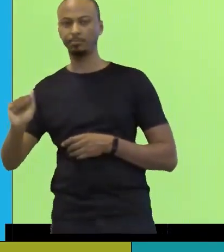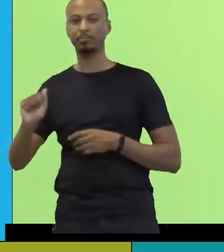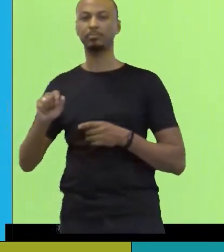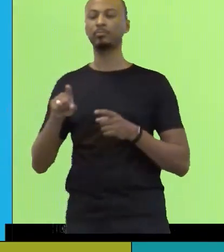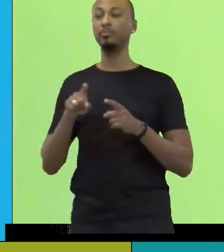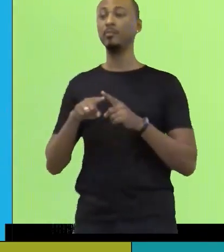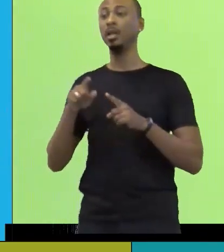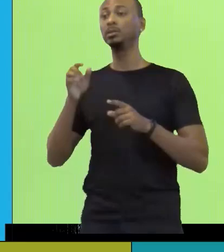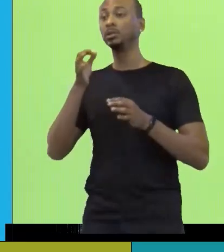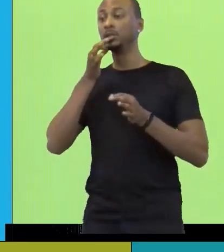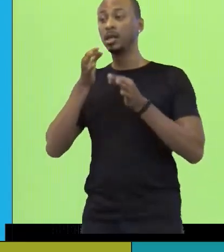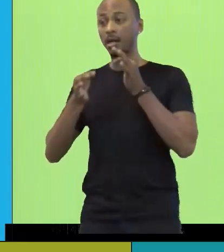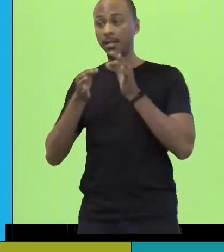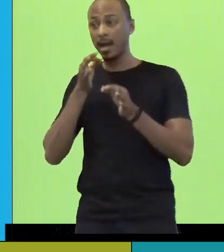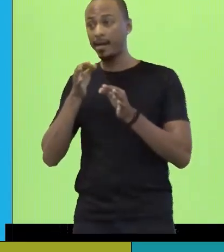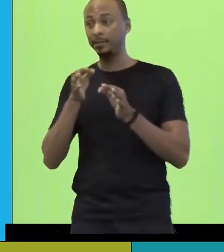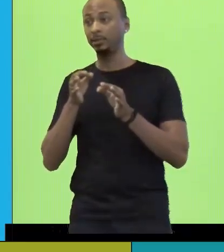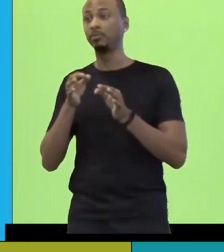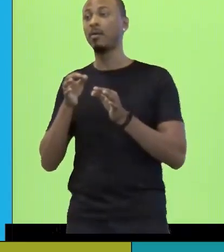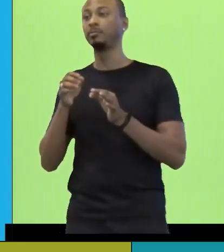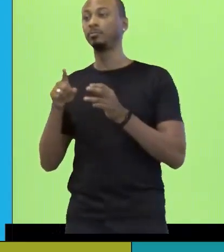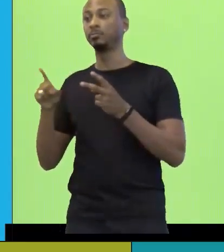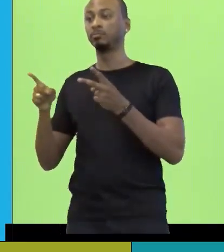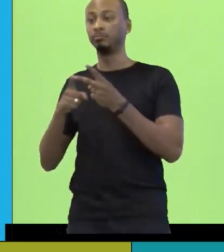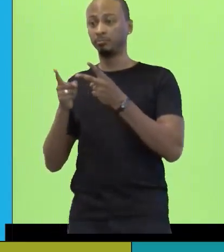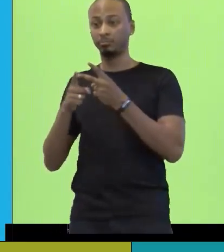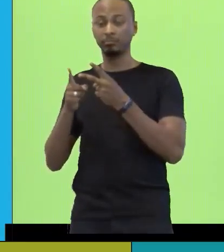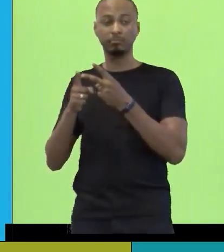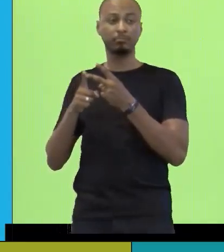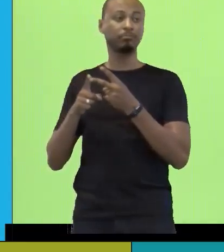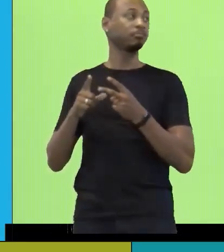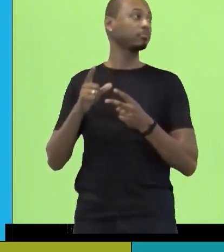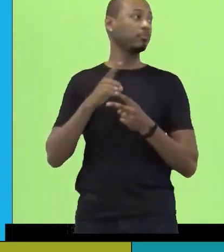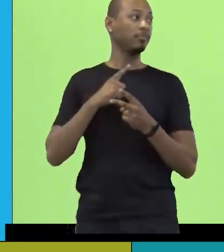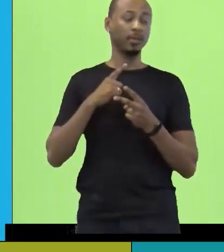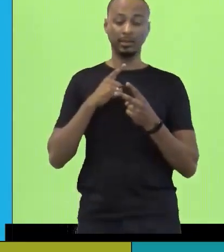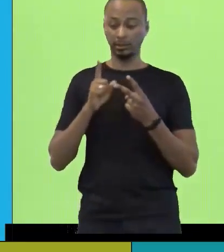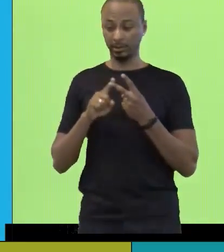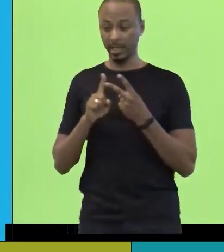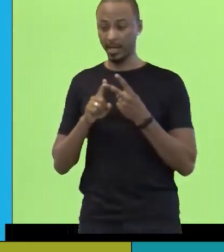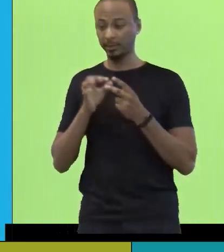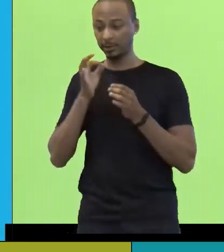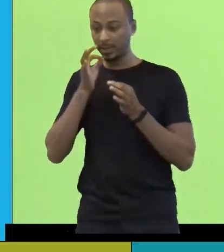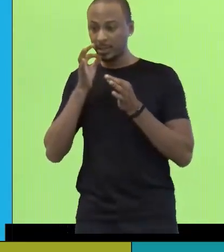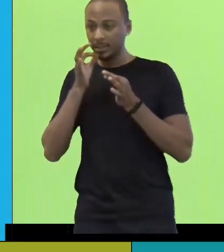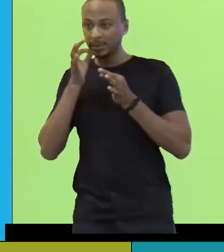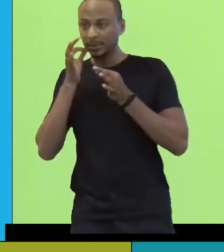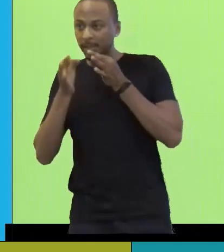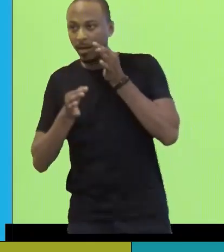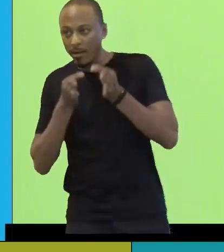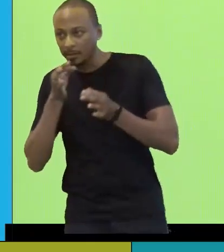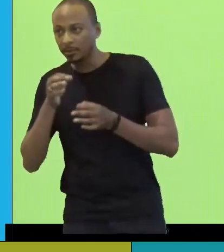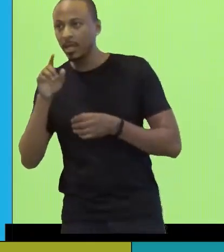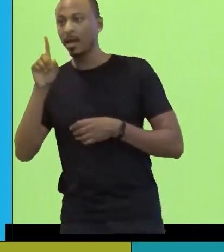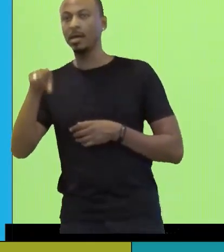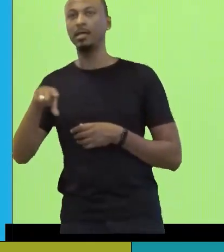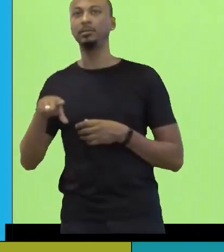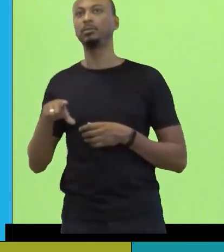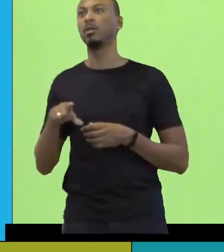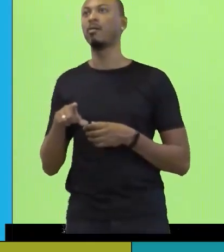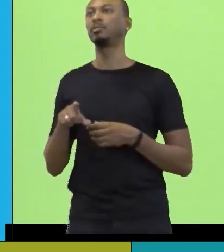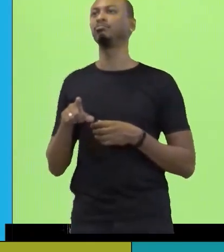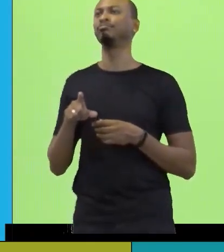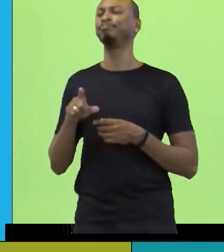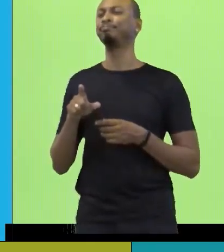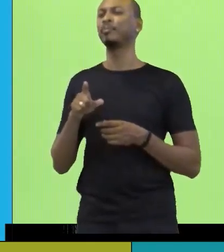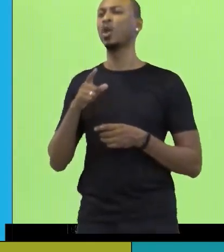ideias republicanas que estão presentes na obra Comentários sobre o governo de Tito Livio são ideias que